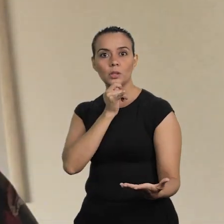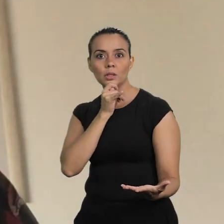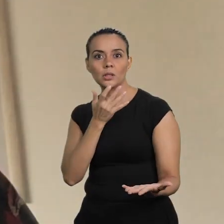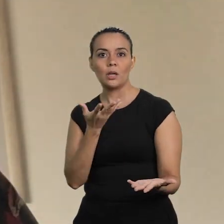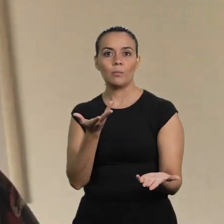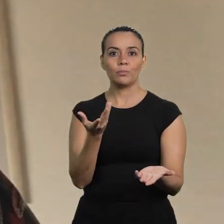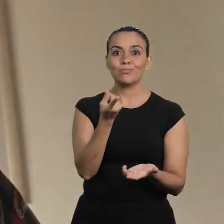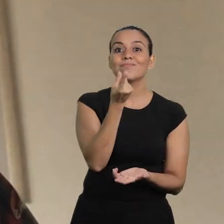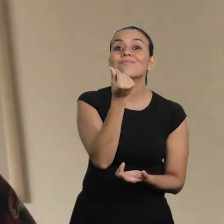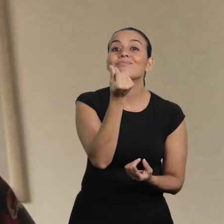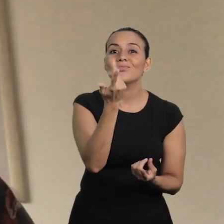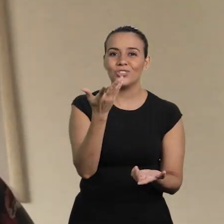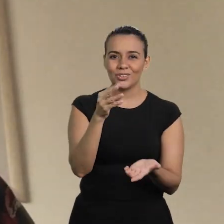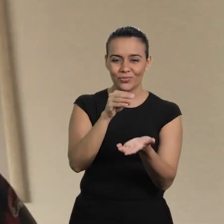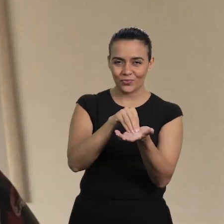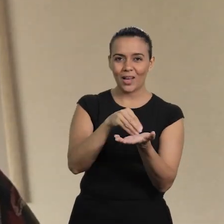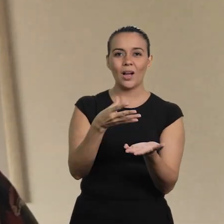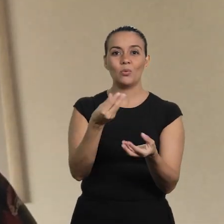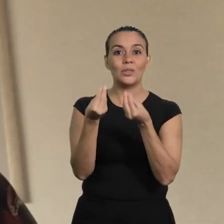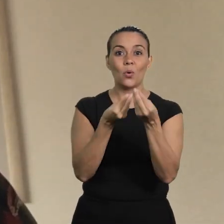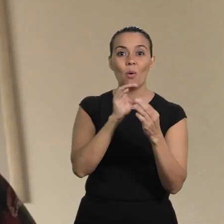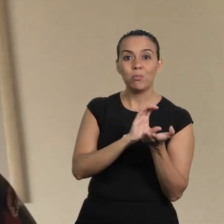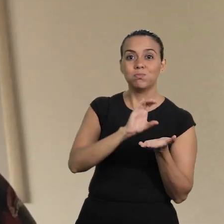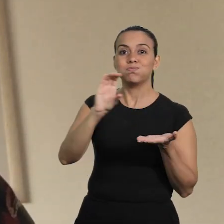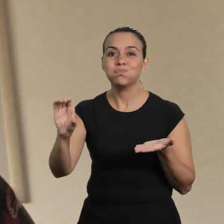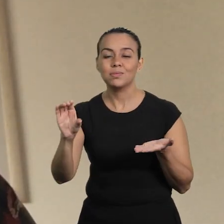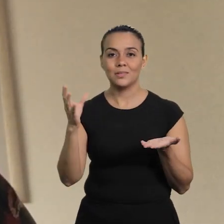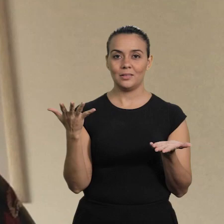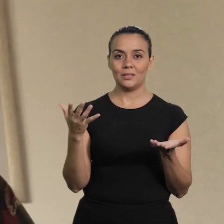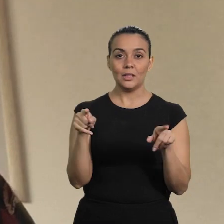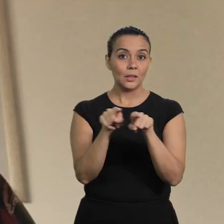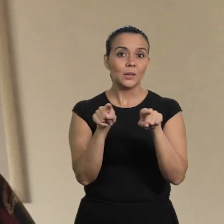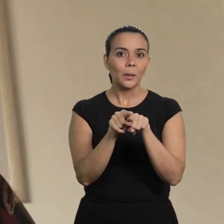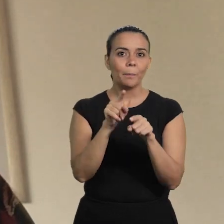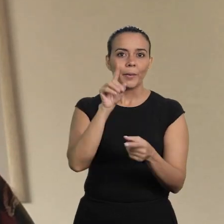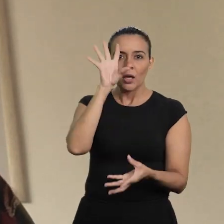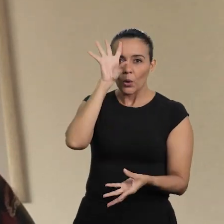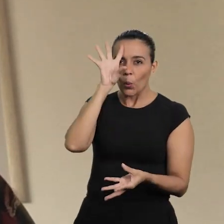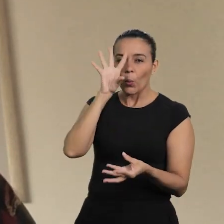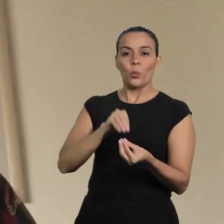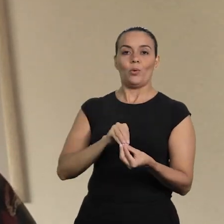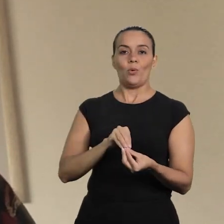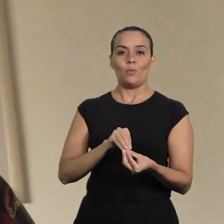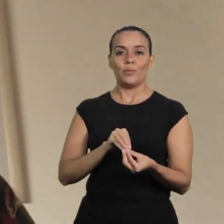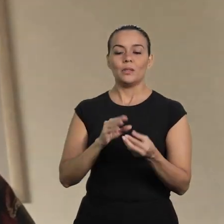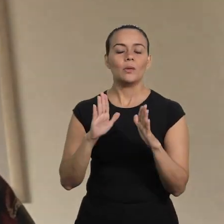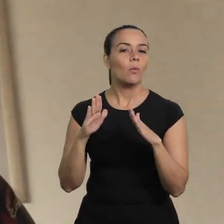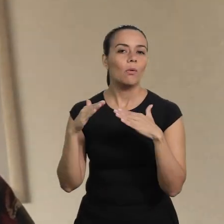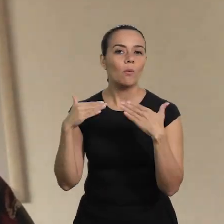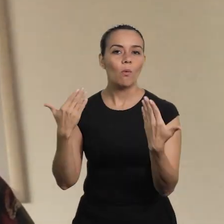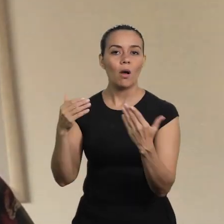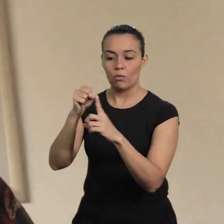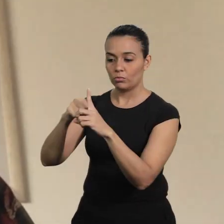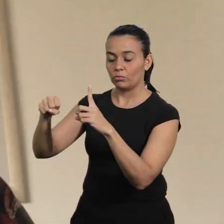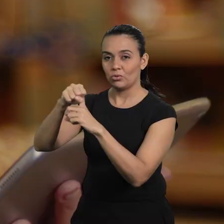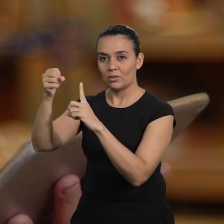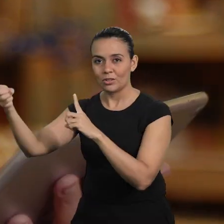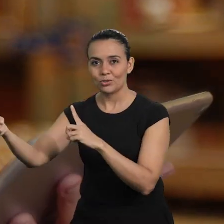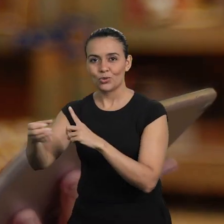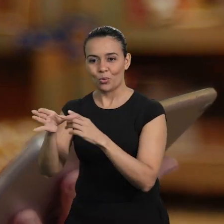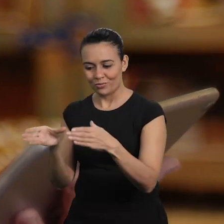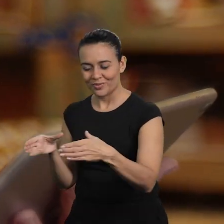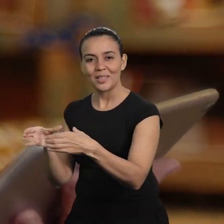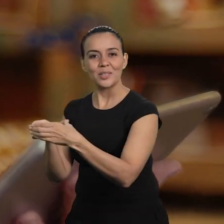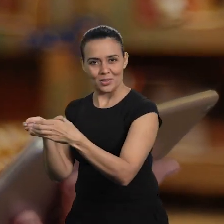de recursos financeiros, mas também desafios em termos de compreensão do papel que a inovação social